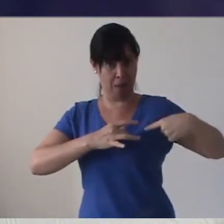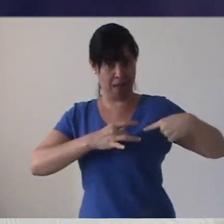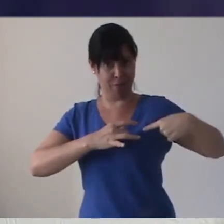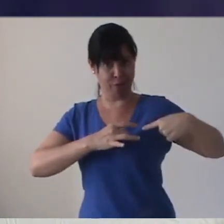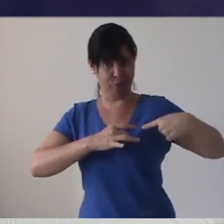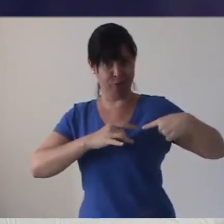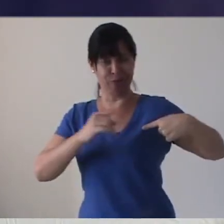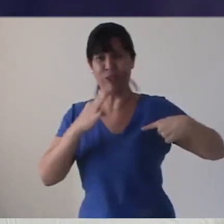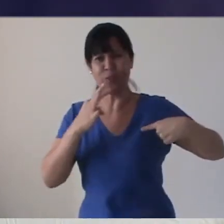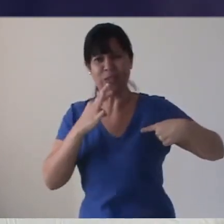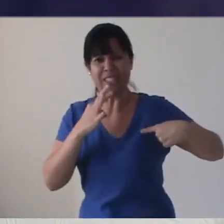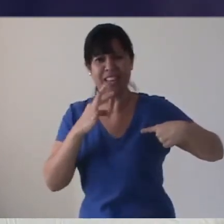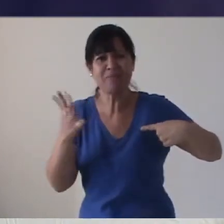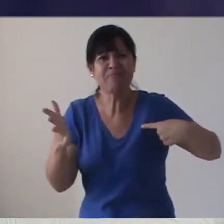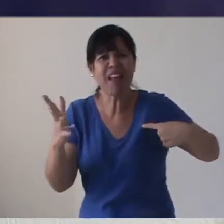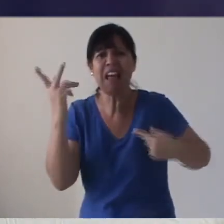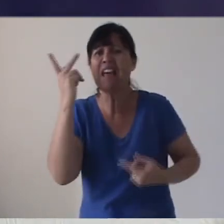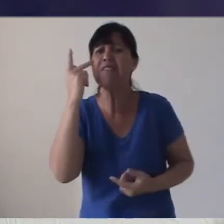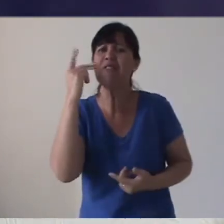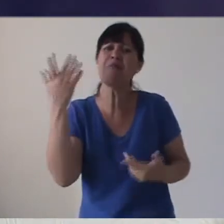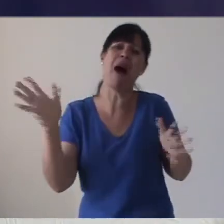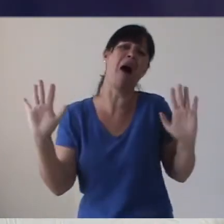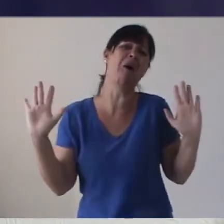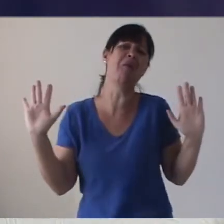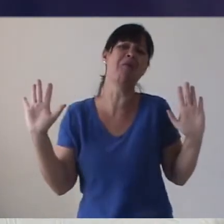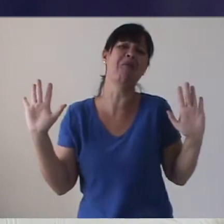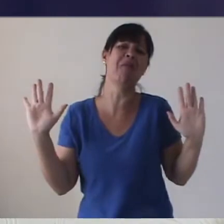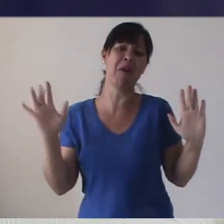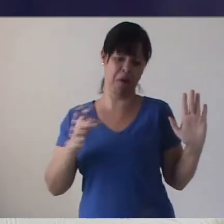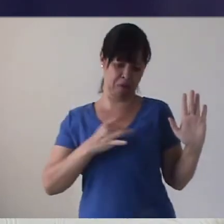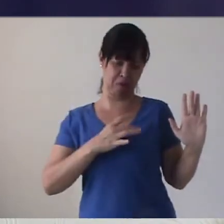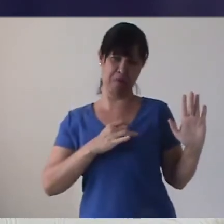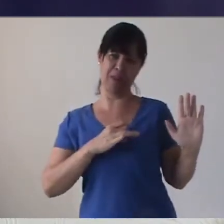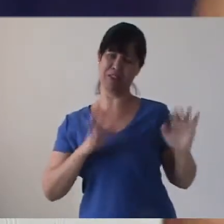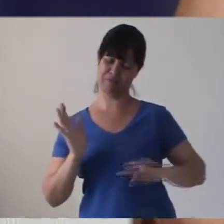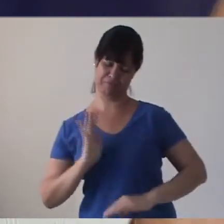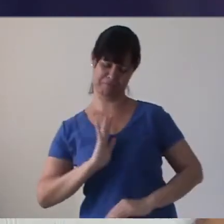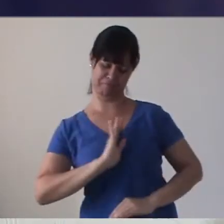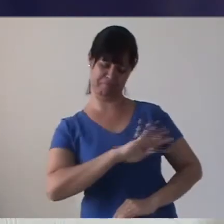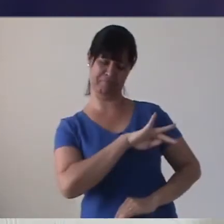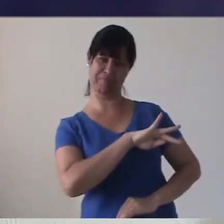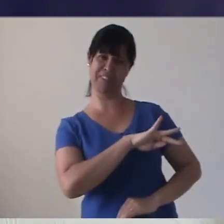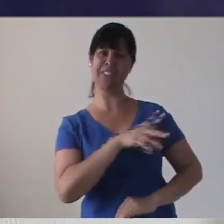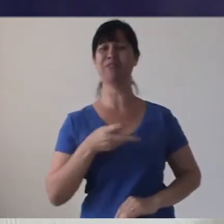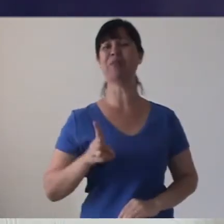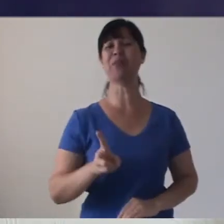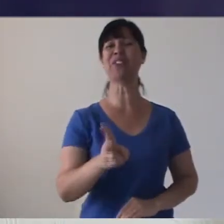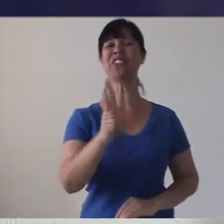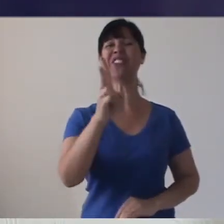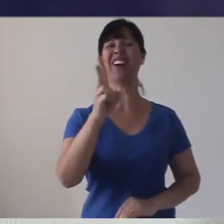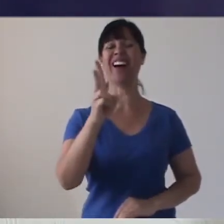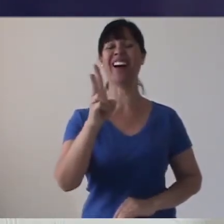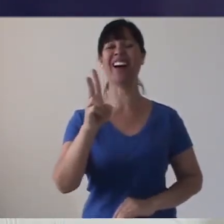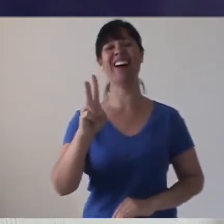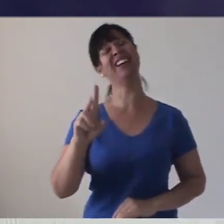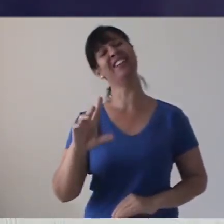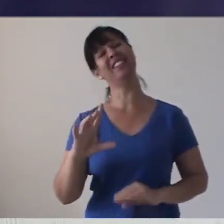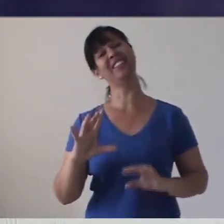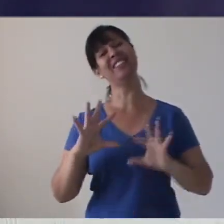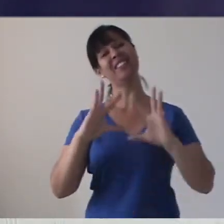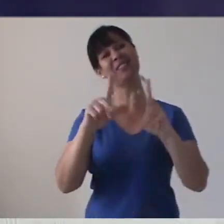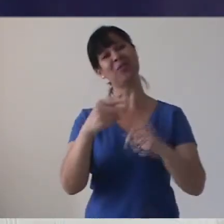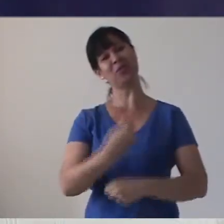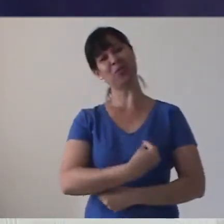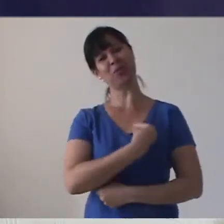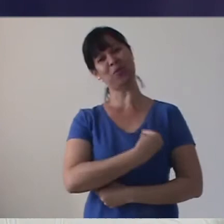do que a gente não conhece é normal. Passem esse medo e nós vamos adiante. Estamos